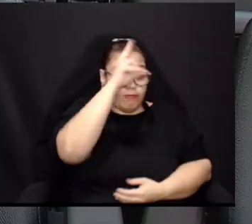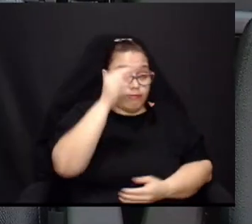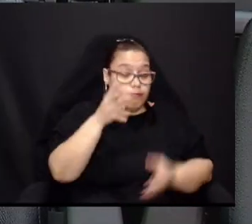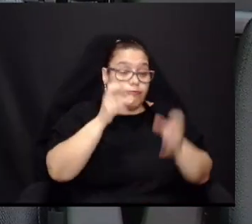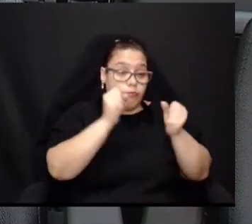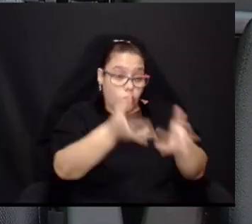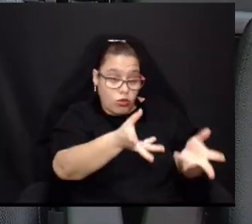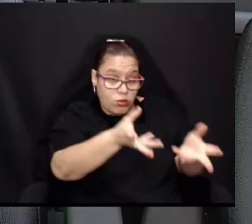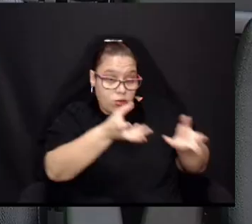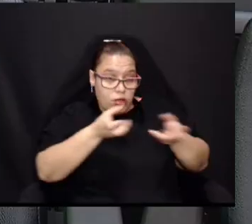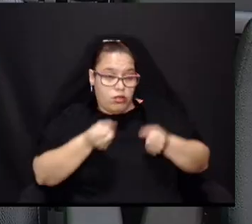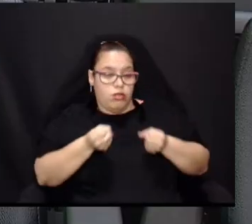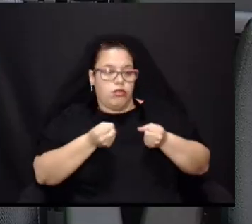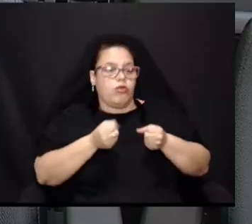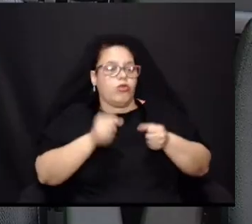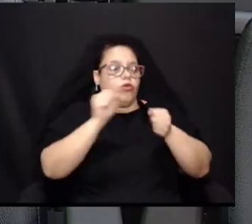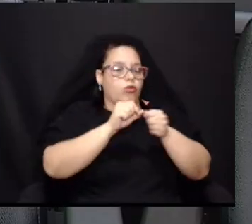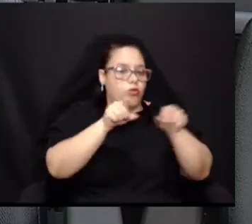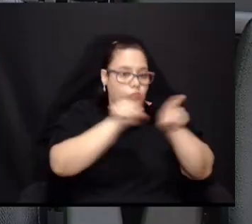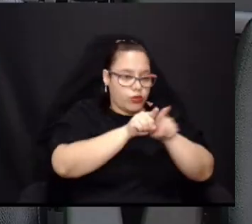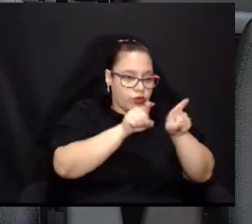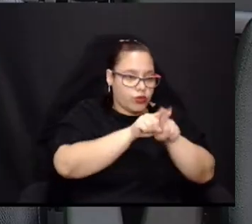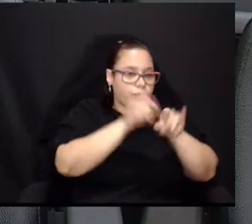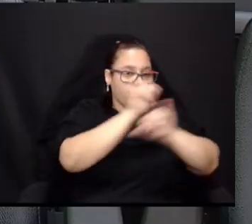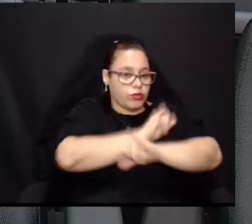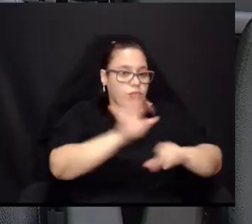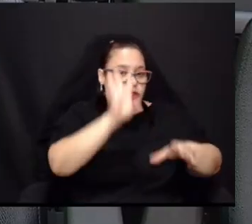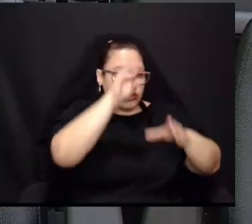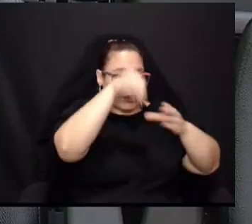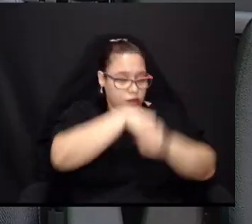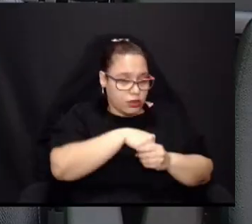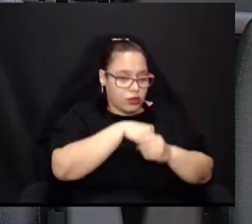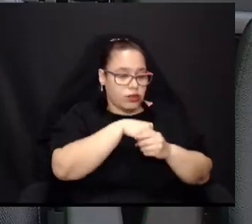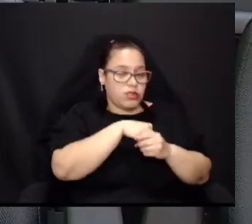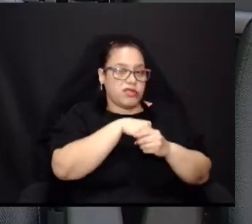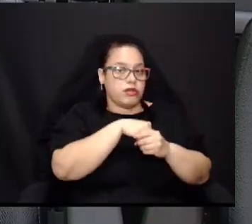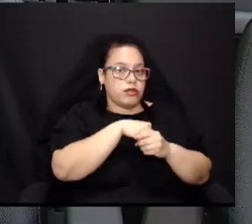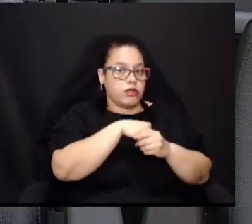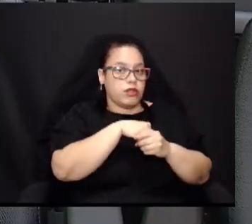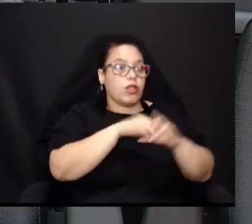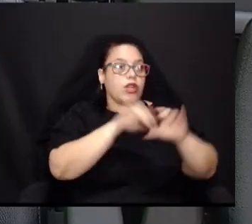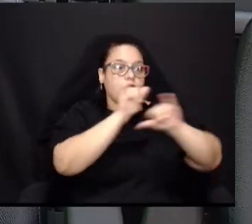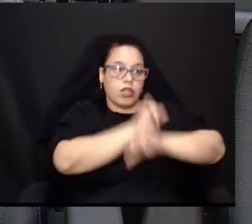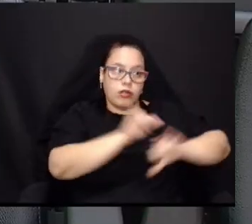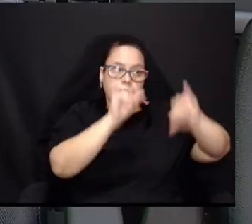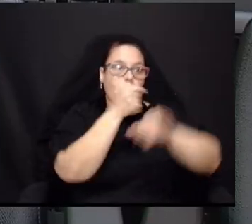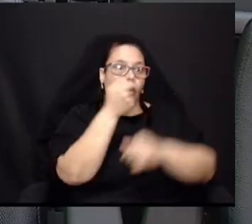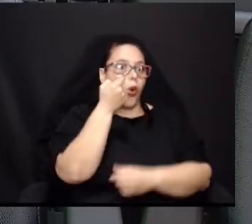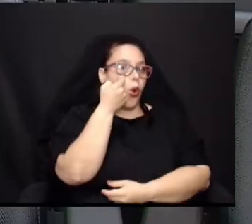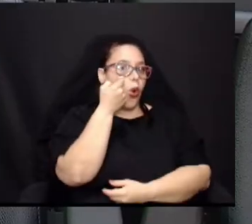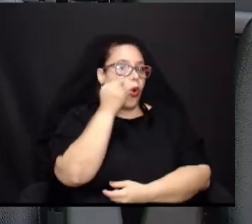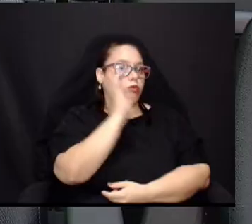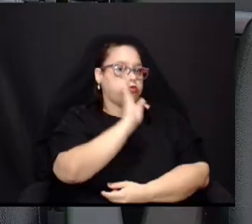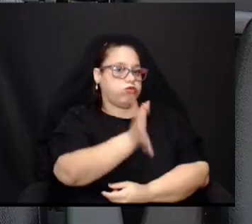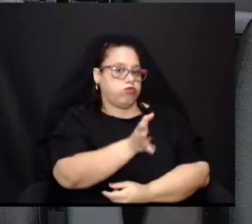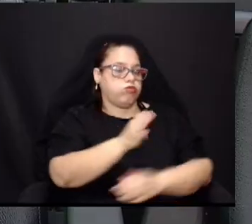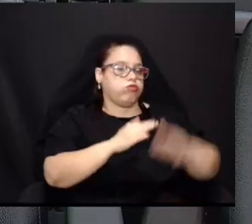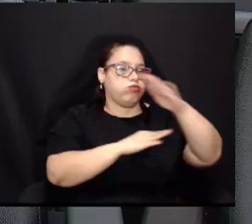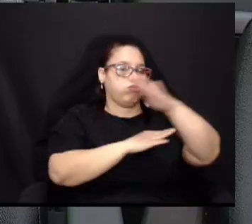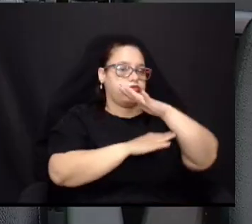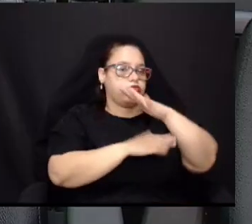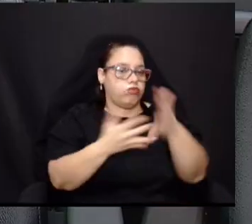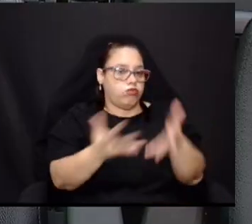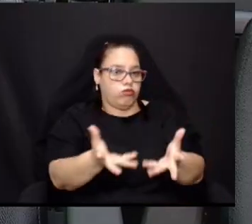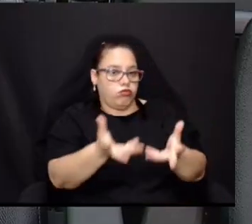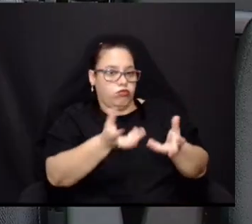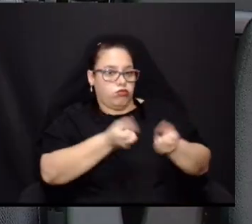Nós realizamos também a divulgação interna dessas campanhas. Olha, já, né, a Câmara é um ponto de arrecadação. Então, a gente